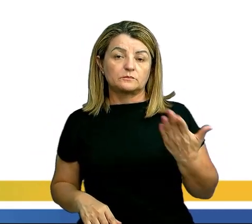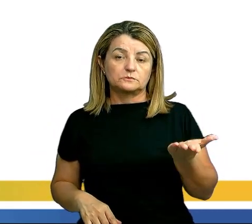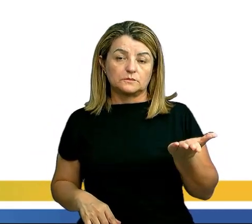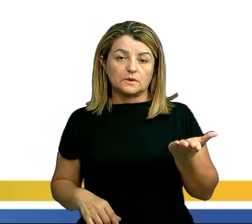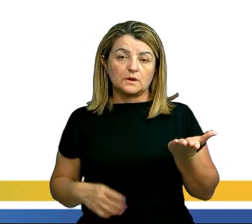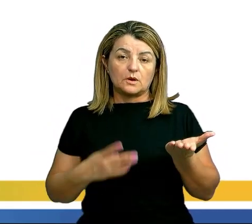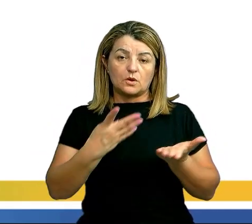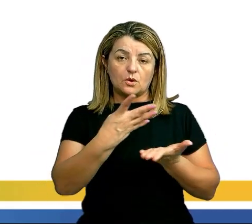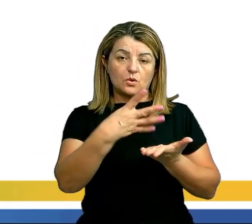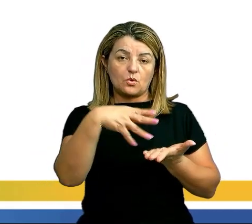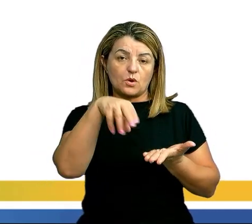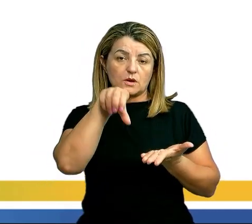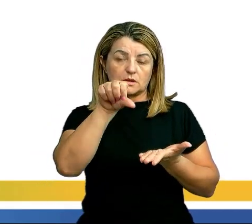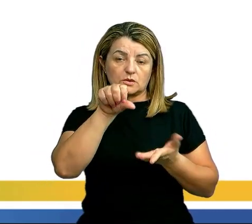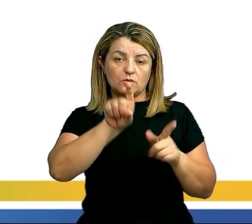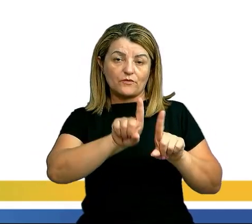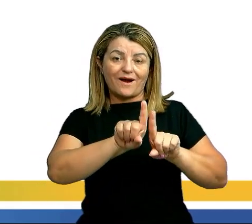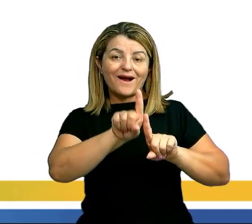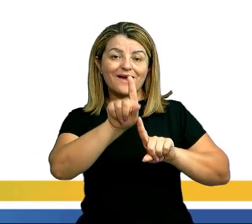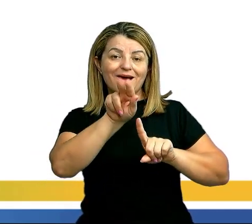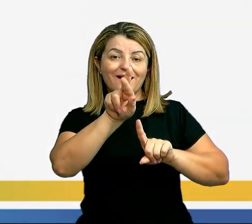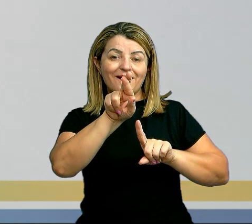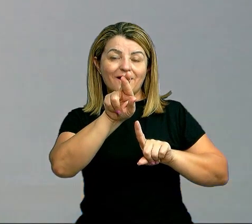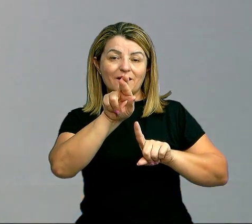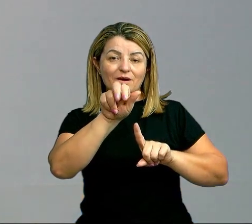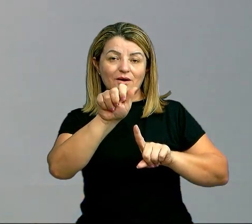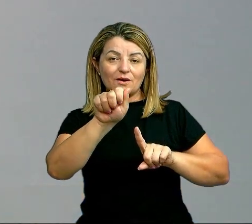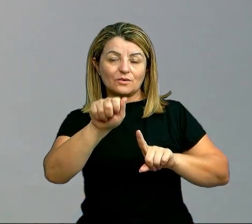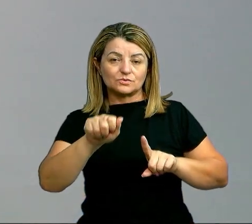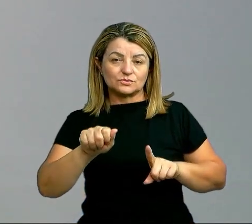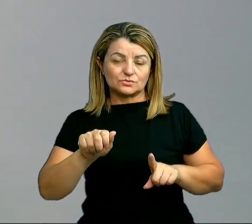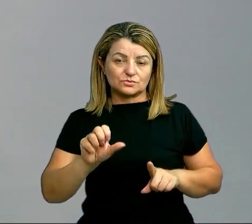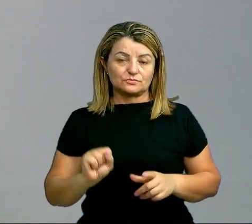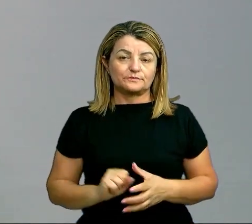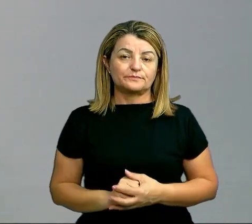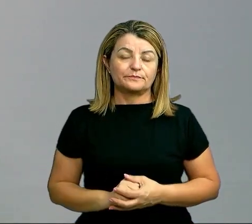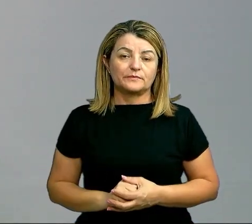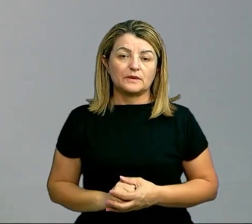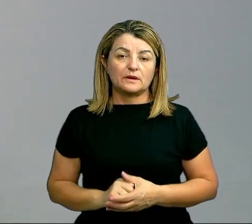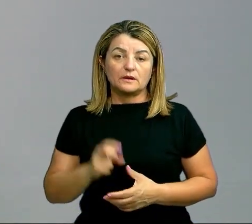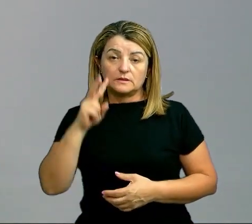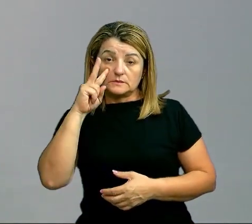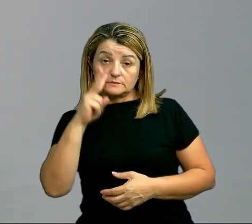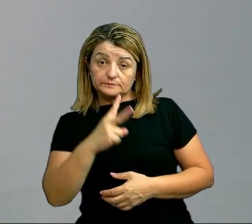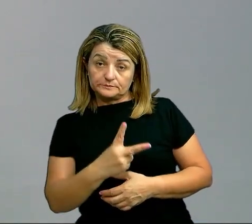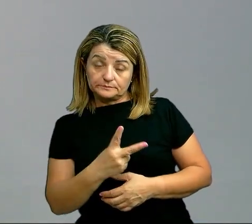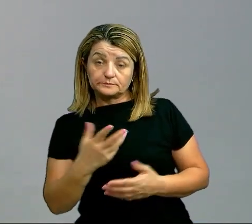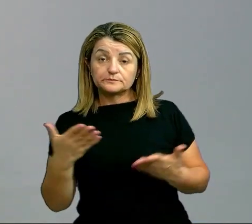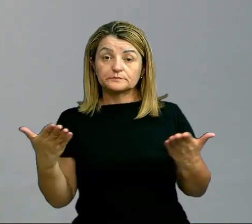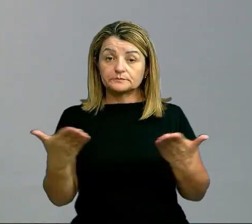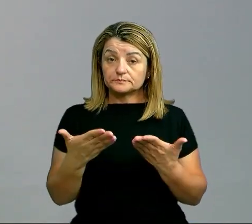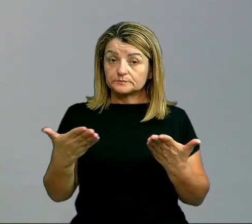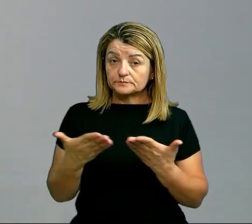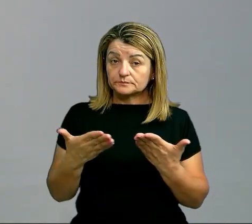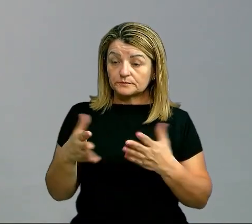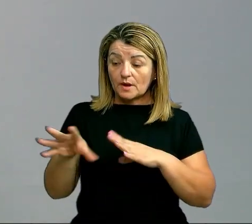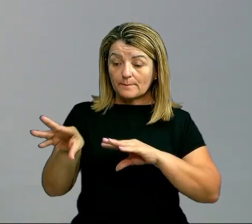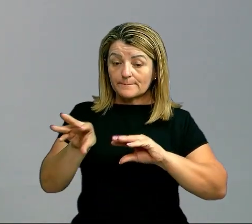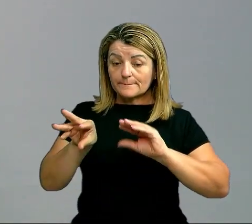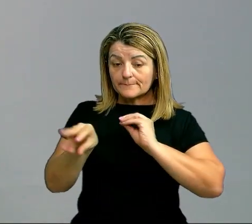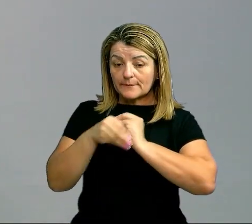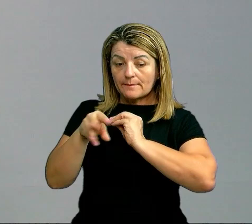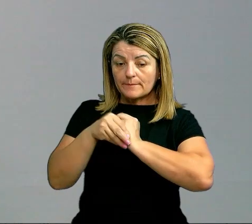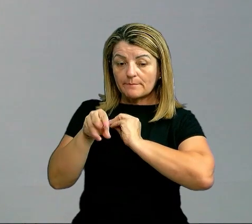total de 49 graus Fahrenheit. Observe que nesta aula a gente só está pegando a primeira parte